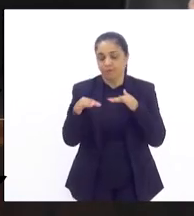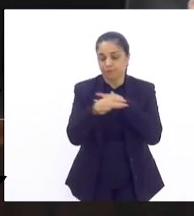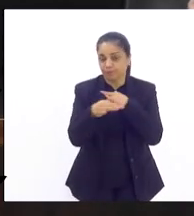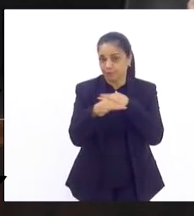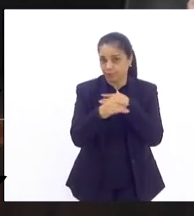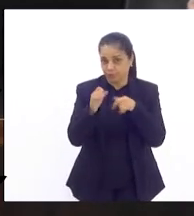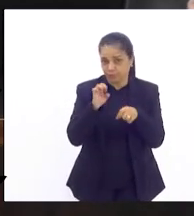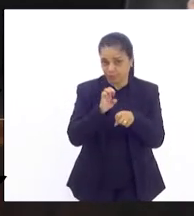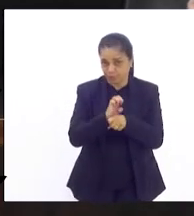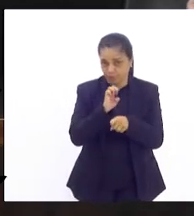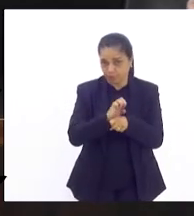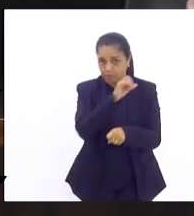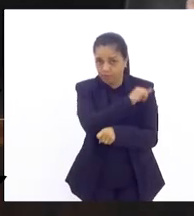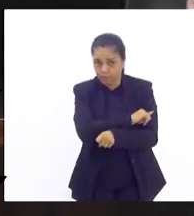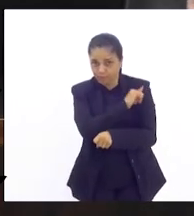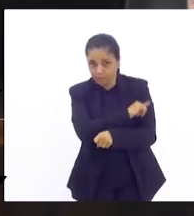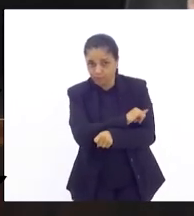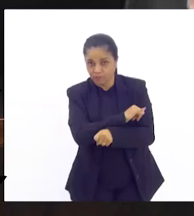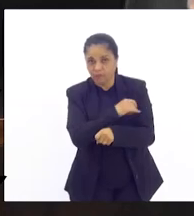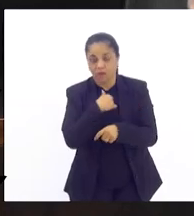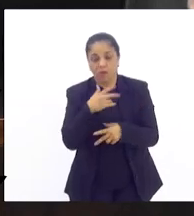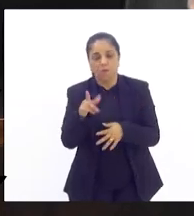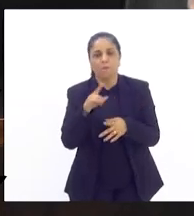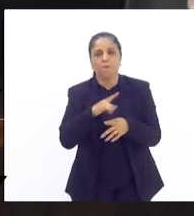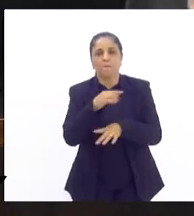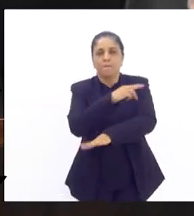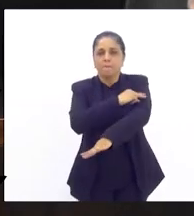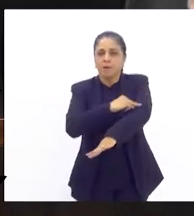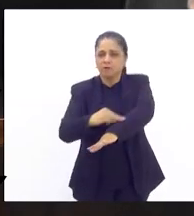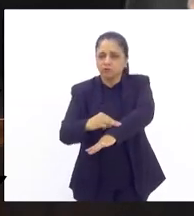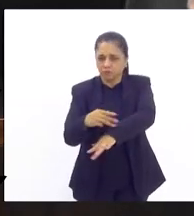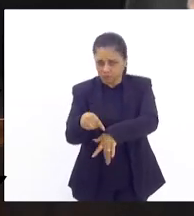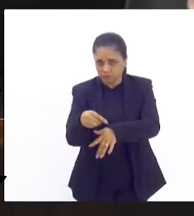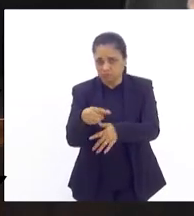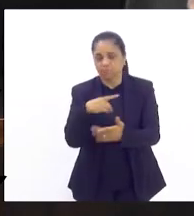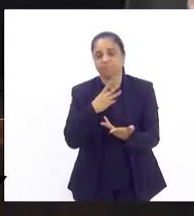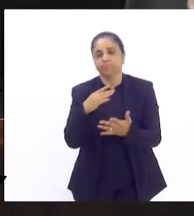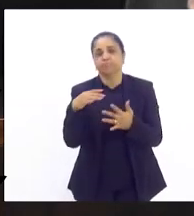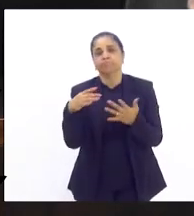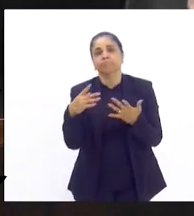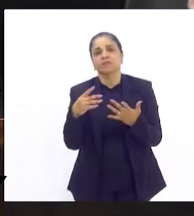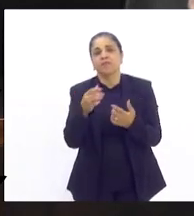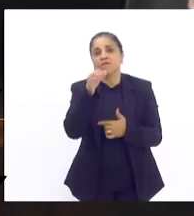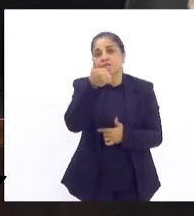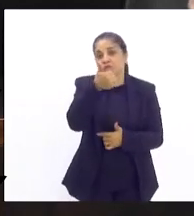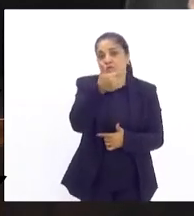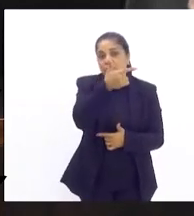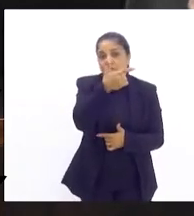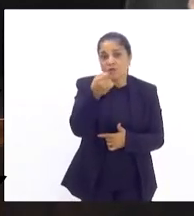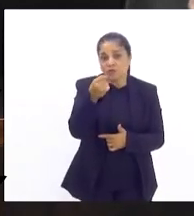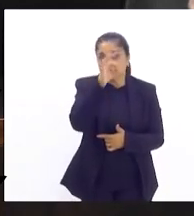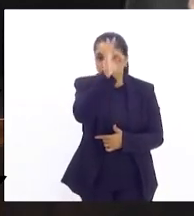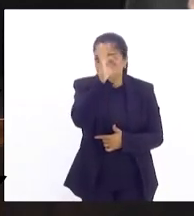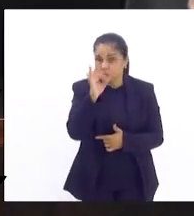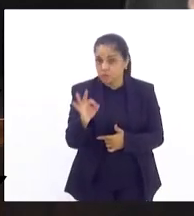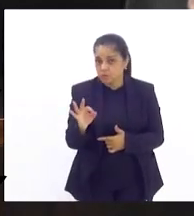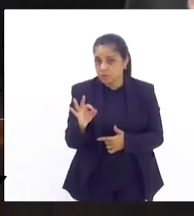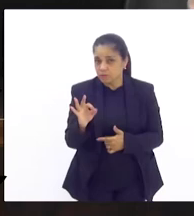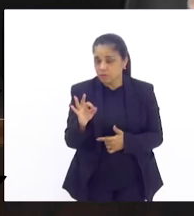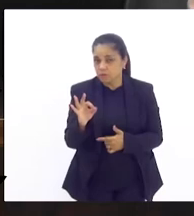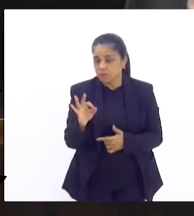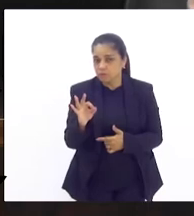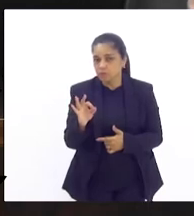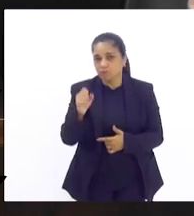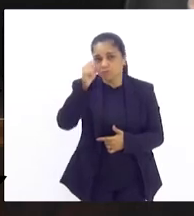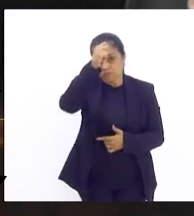Janeiro. Eu venho de uma cidade, que é Magé, onde apenas 20% do